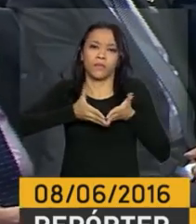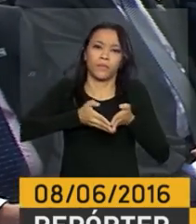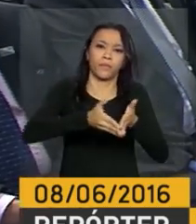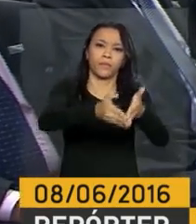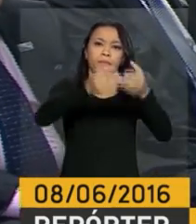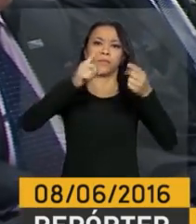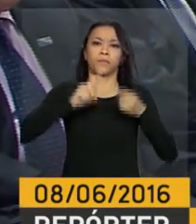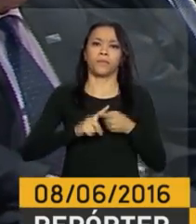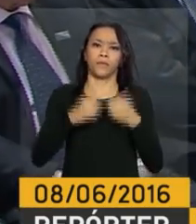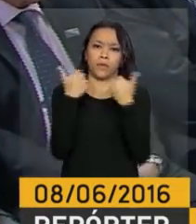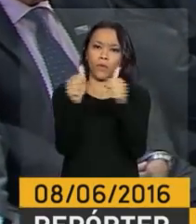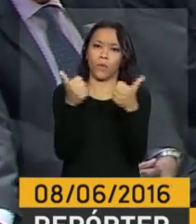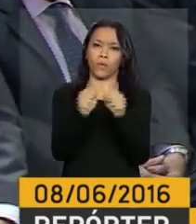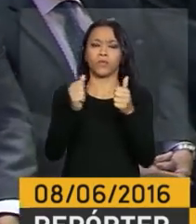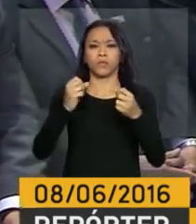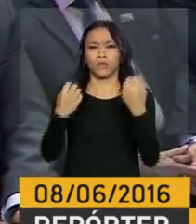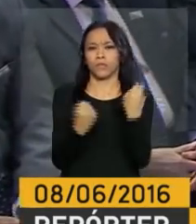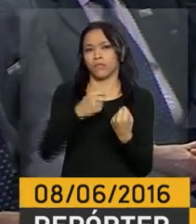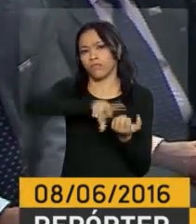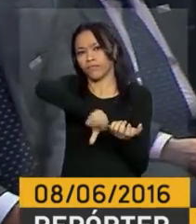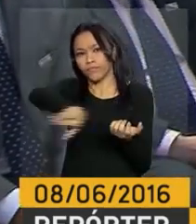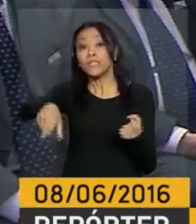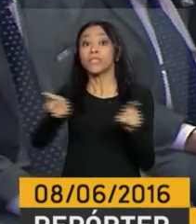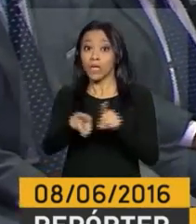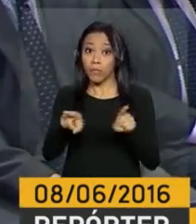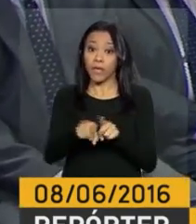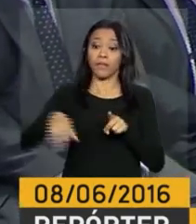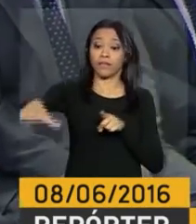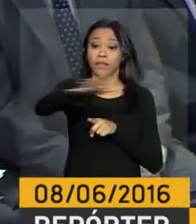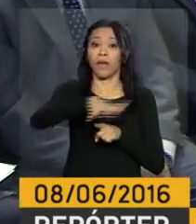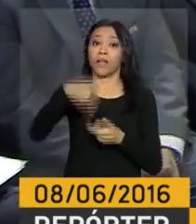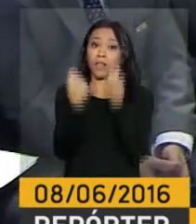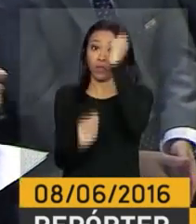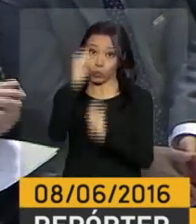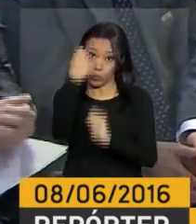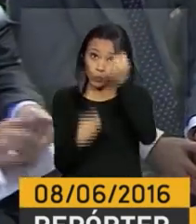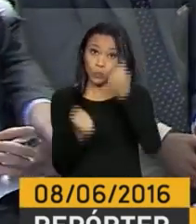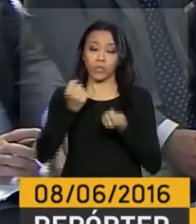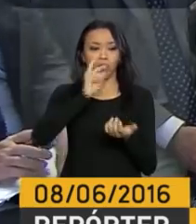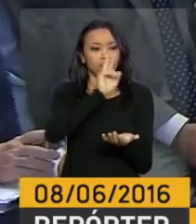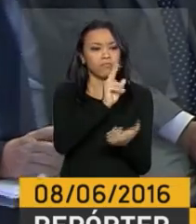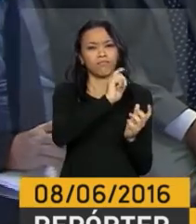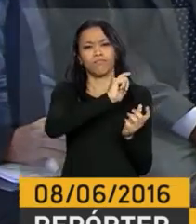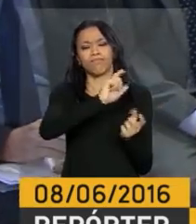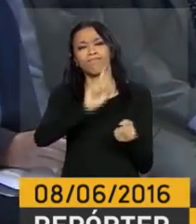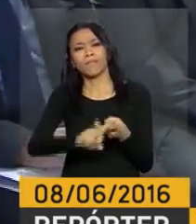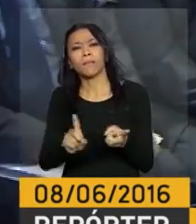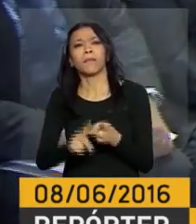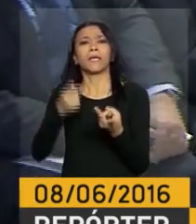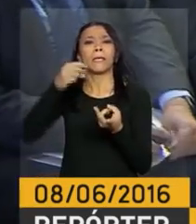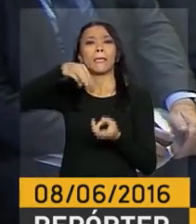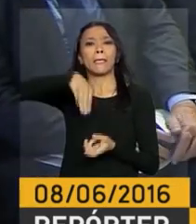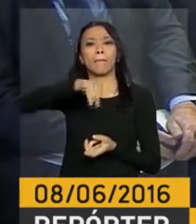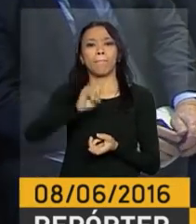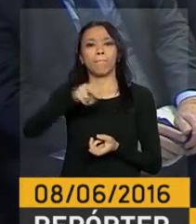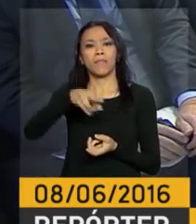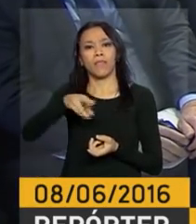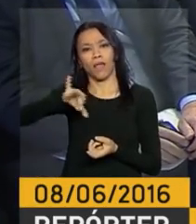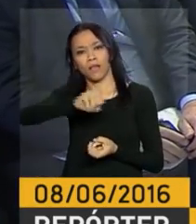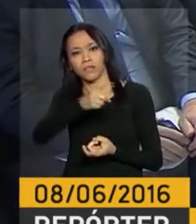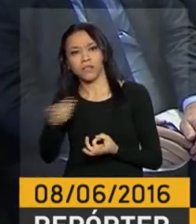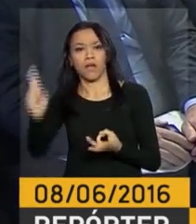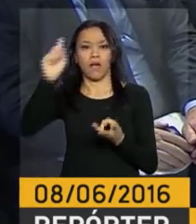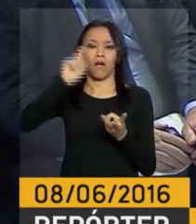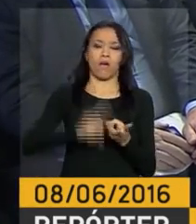transporte terrestre da indústria da indústria da construção da indústria da mineração da indústria